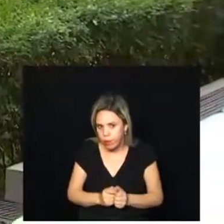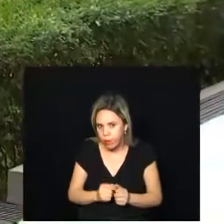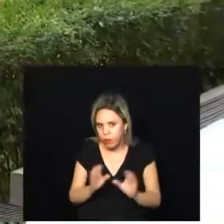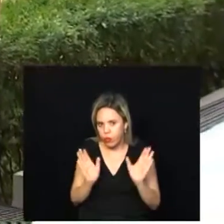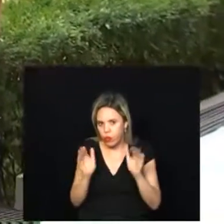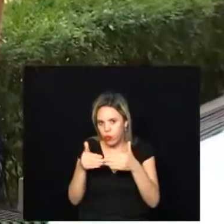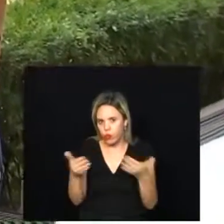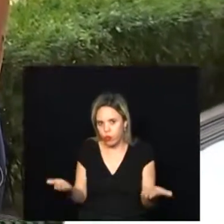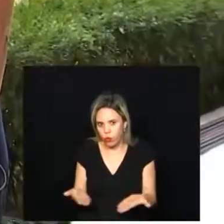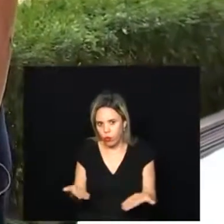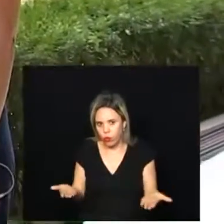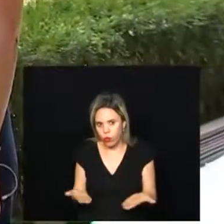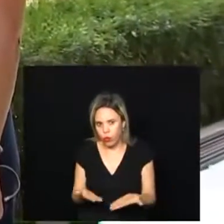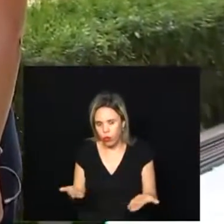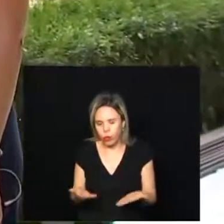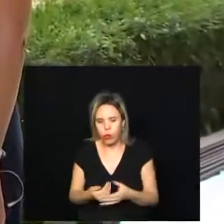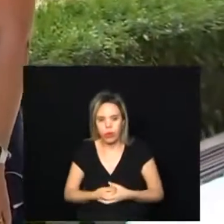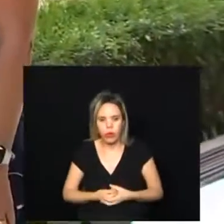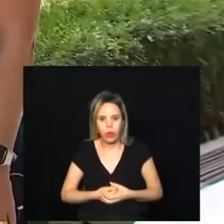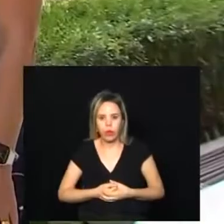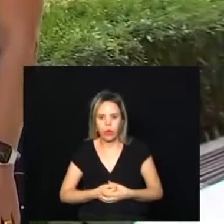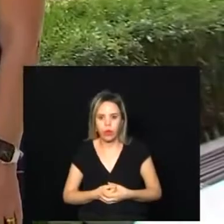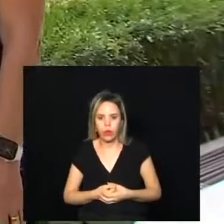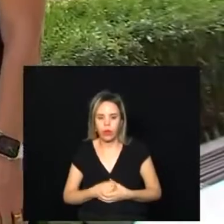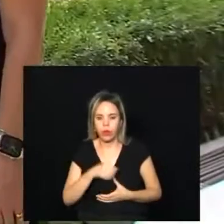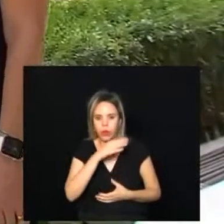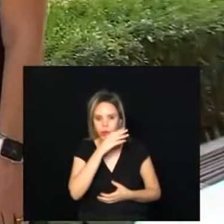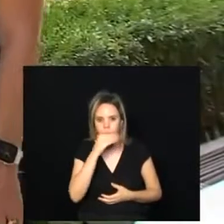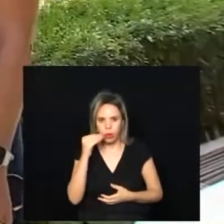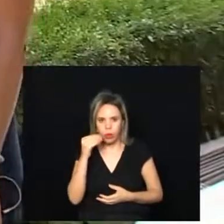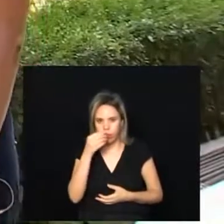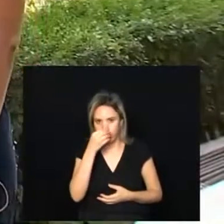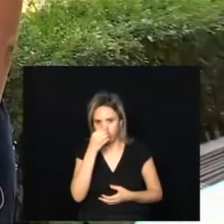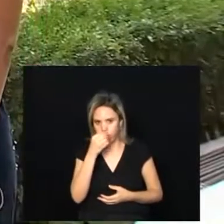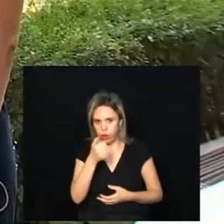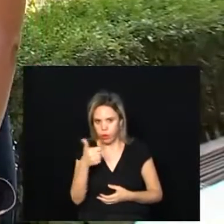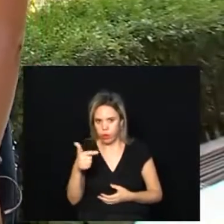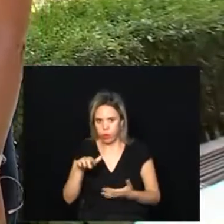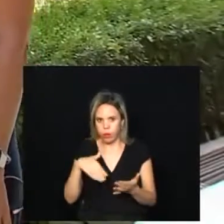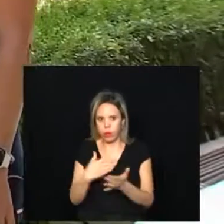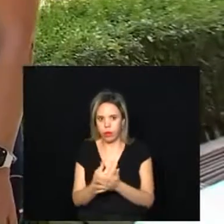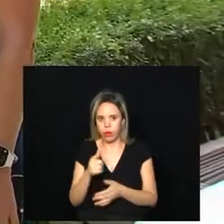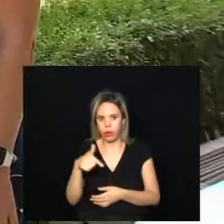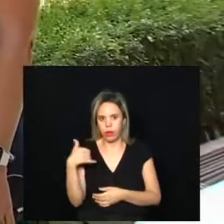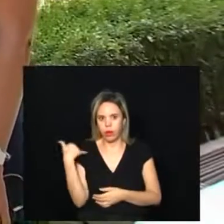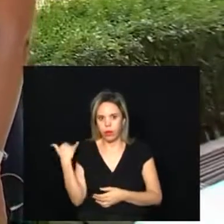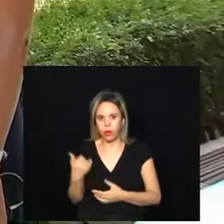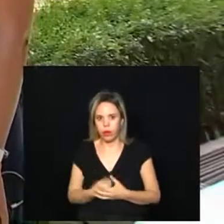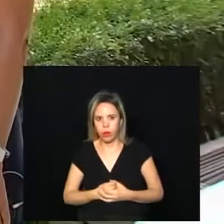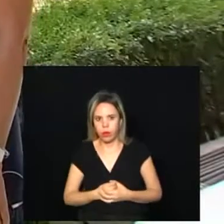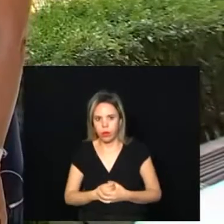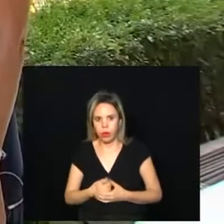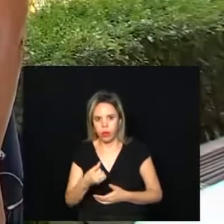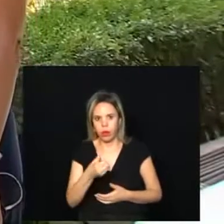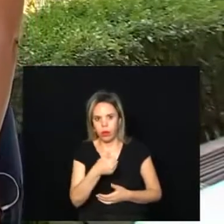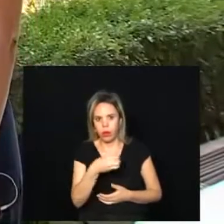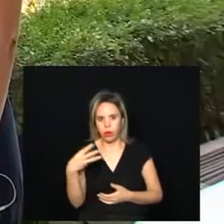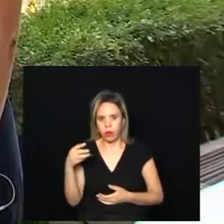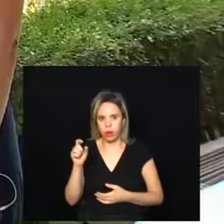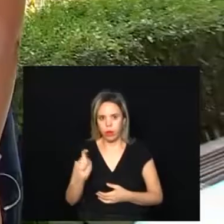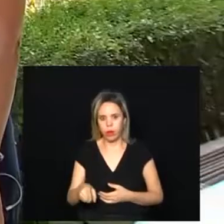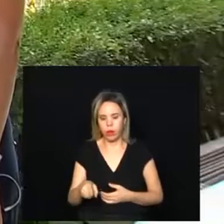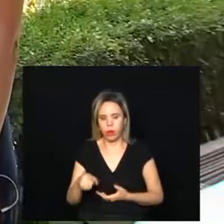foco hoje, essa questão que envolve os adolescentes de 12 a 17 anos. As 13 mil doses, não é, que